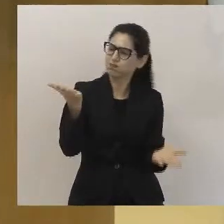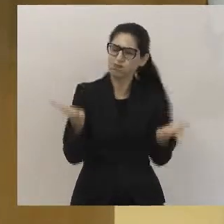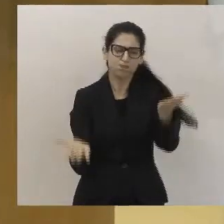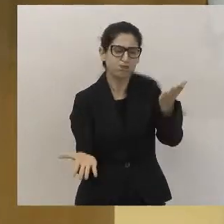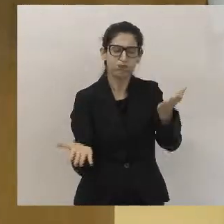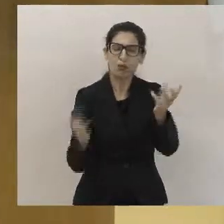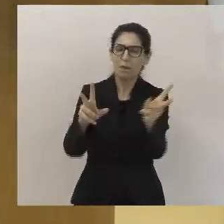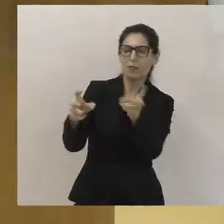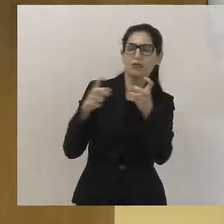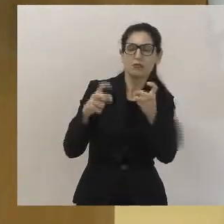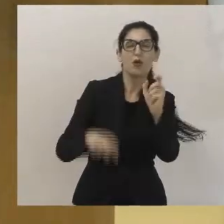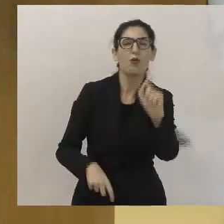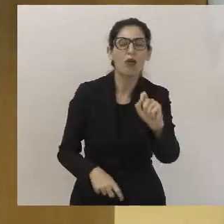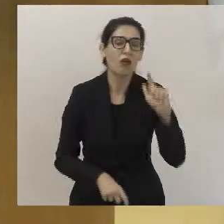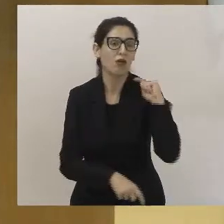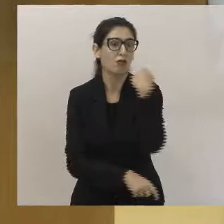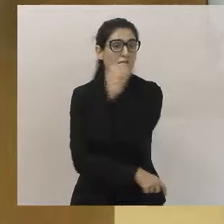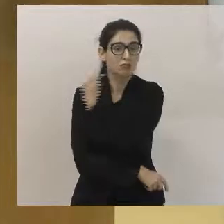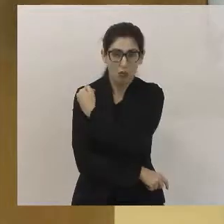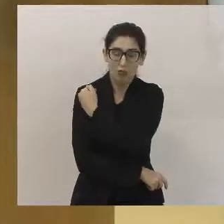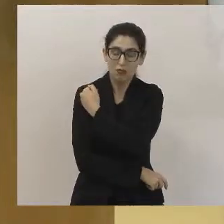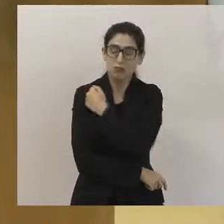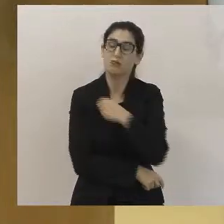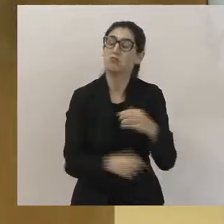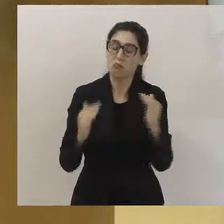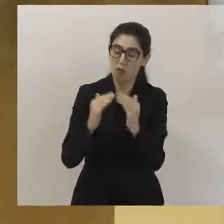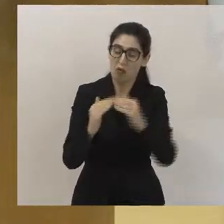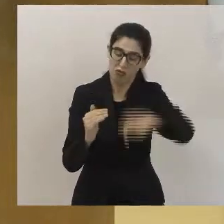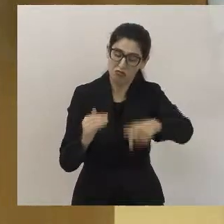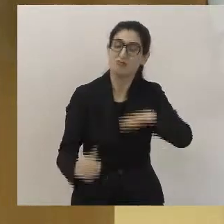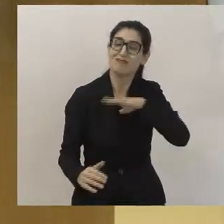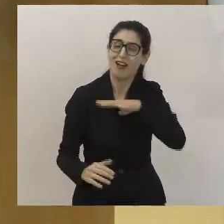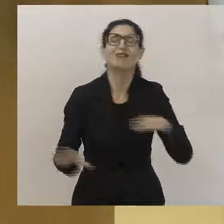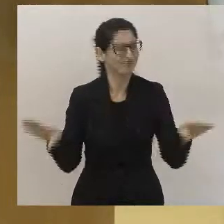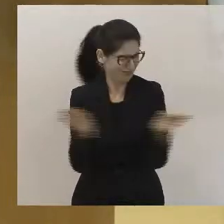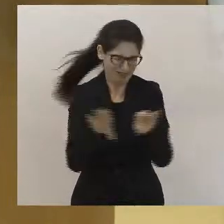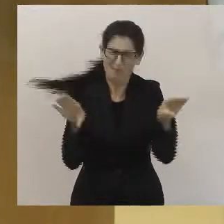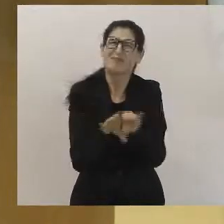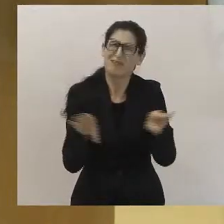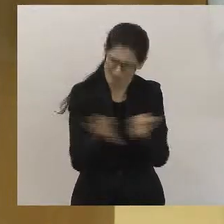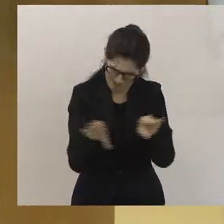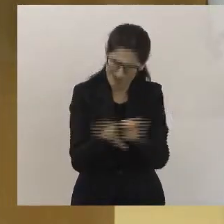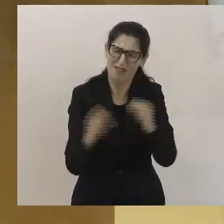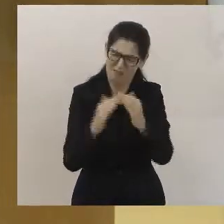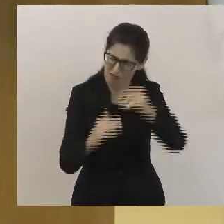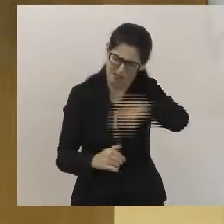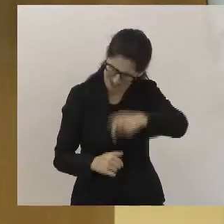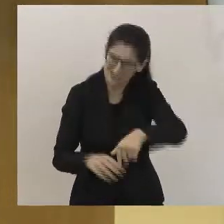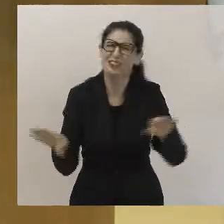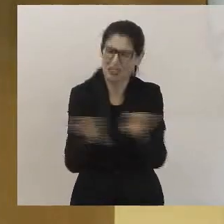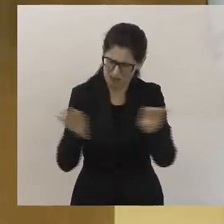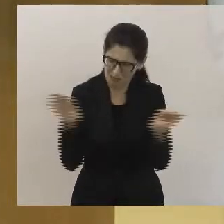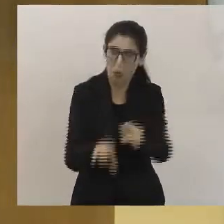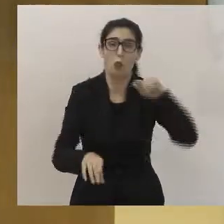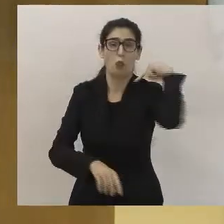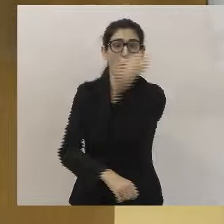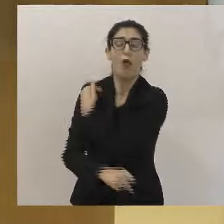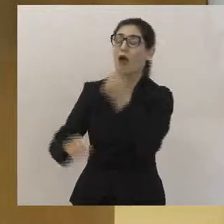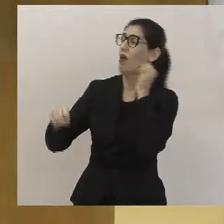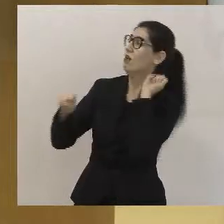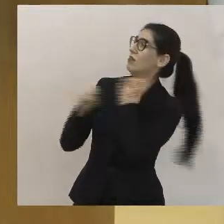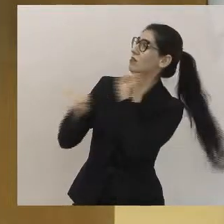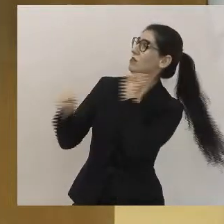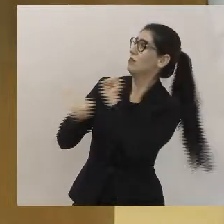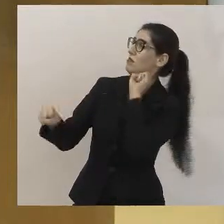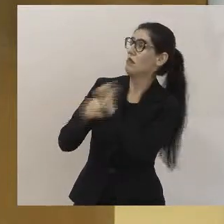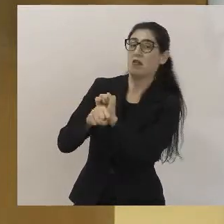nós municípios que também nós somos um município também da cidade nós moramos aqui jacarey esperamos de